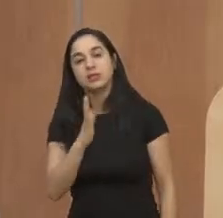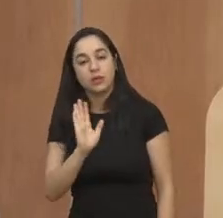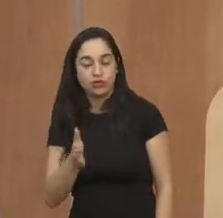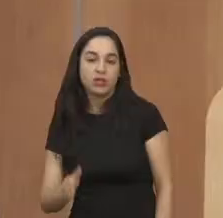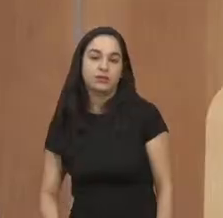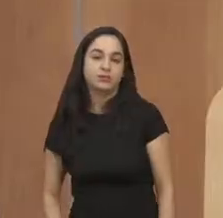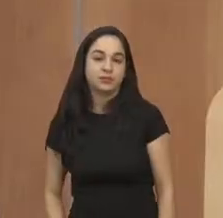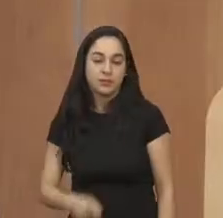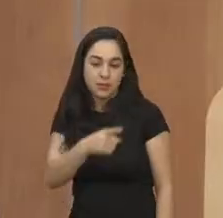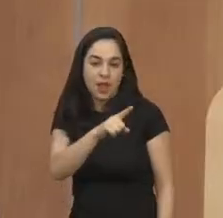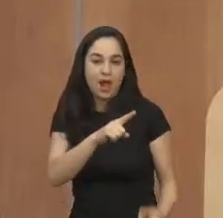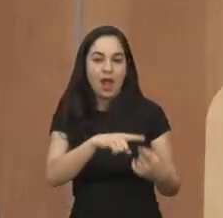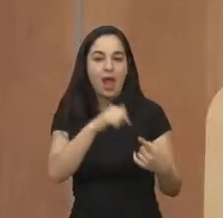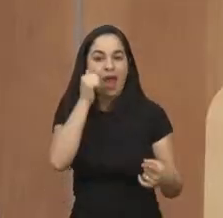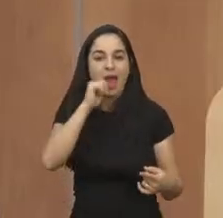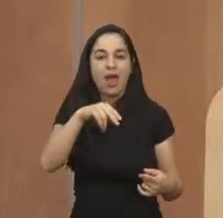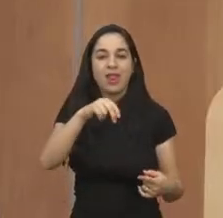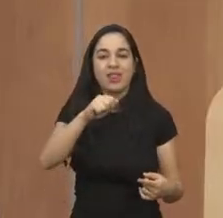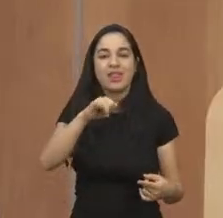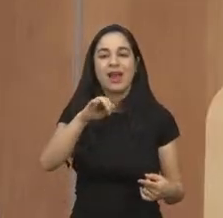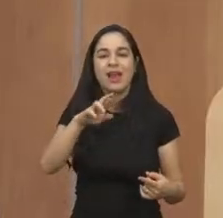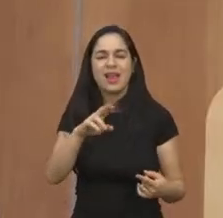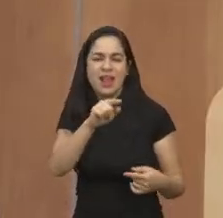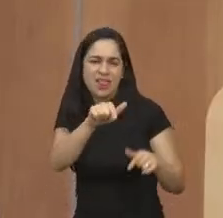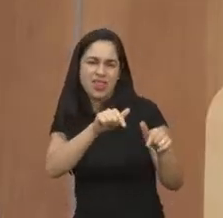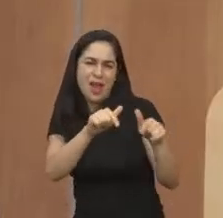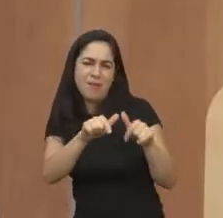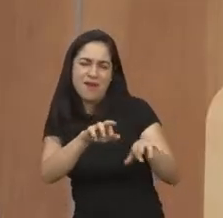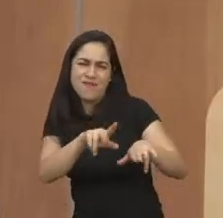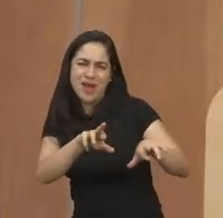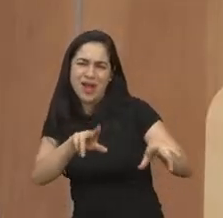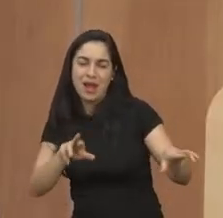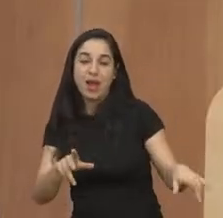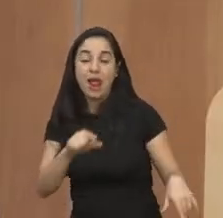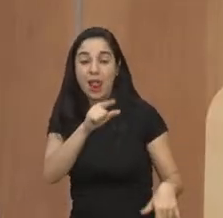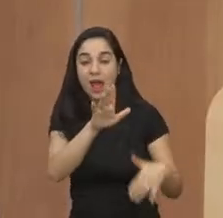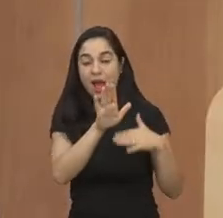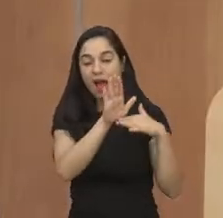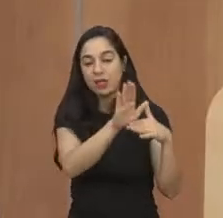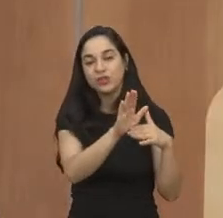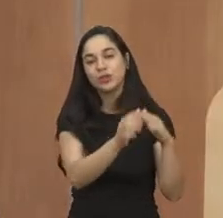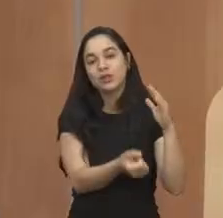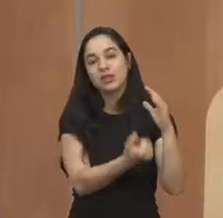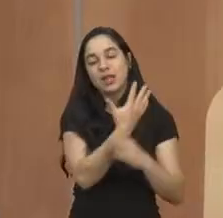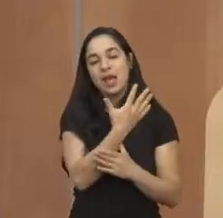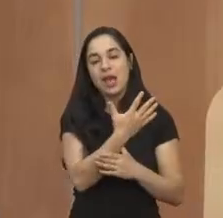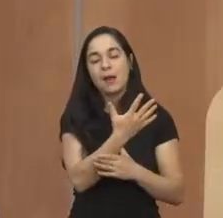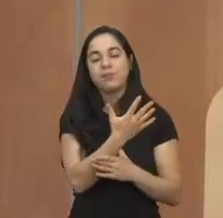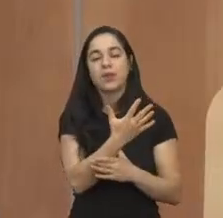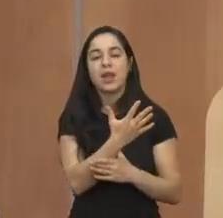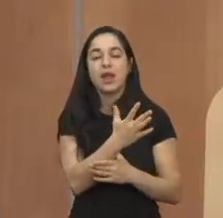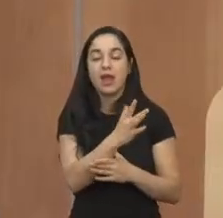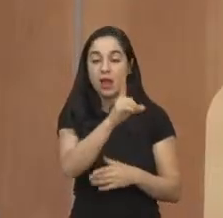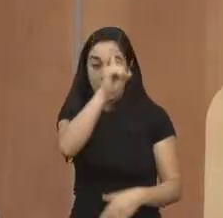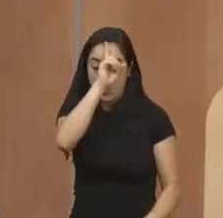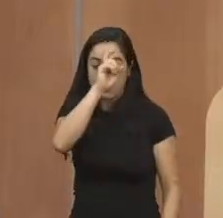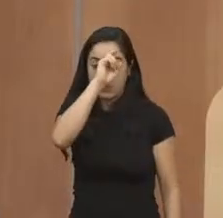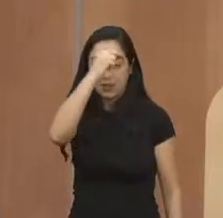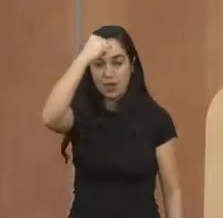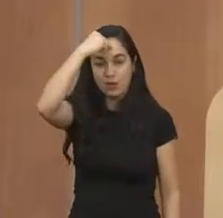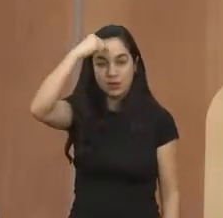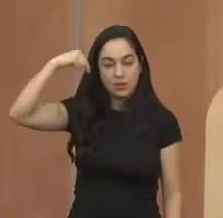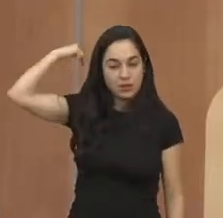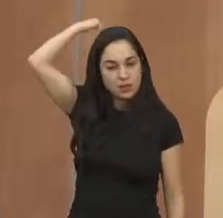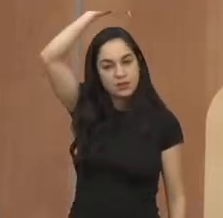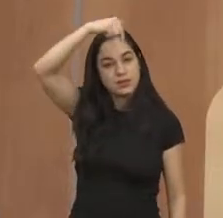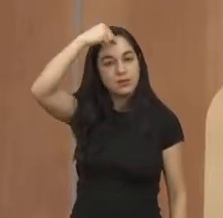A dona Nair, então, que trabalha nisso há tantos anos, né, ajudou a fundar o Hospital São Francisco de Assis, né, a Casa Mãe, a Associação Senhor